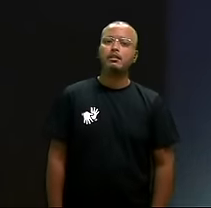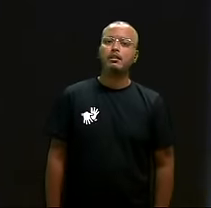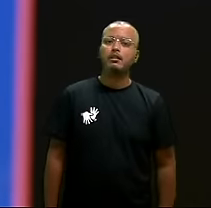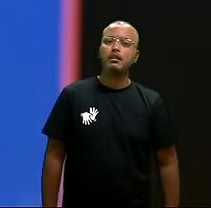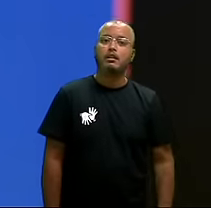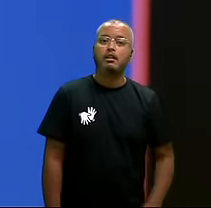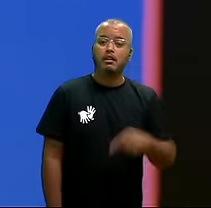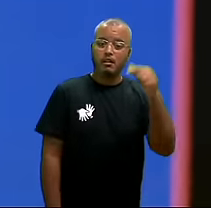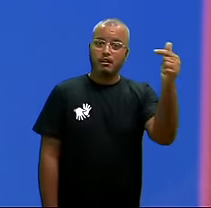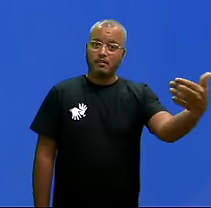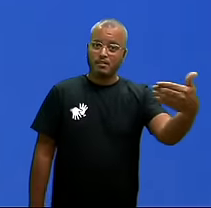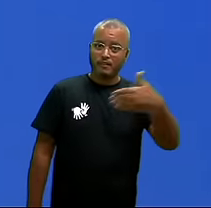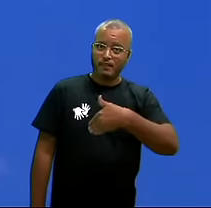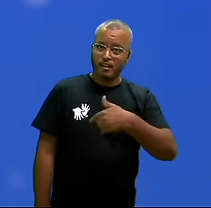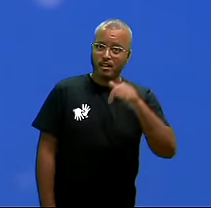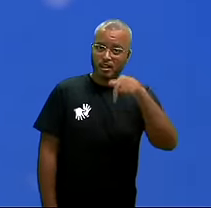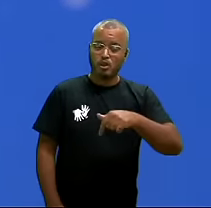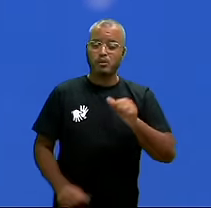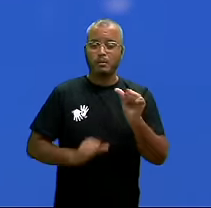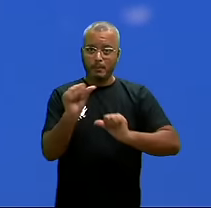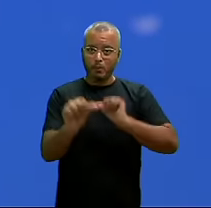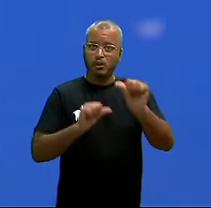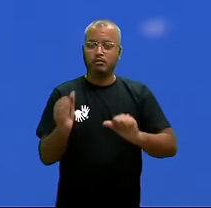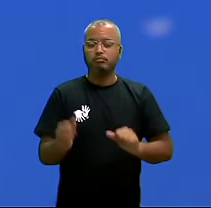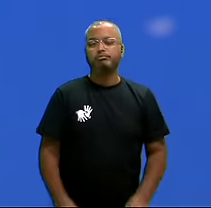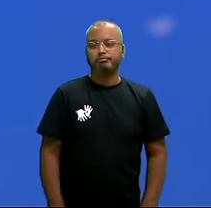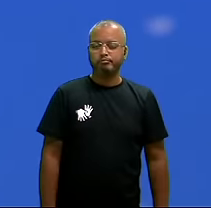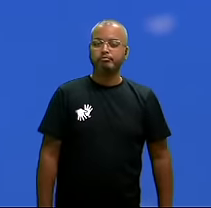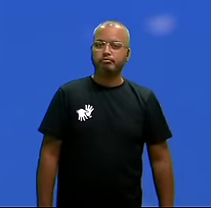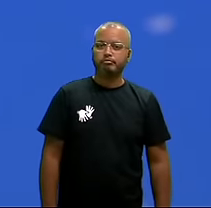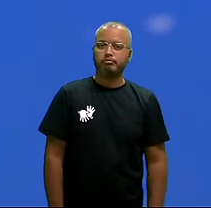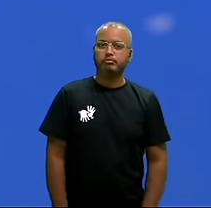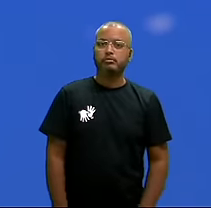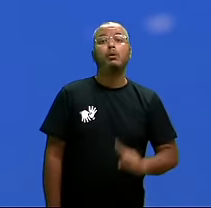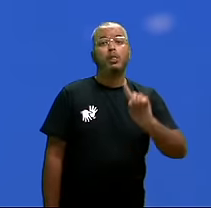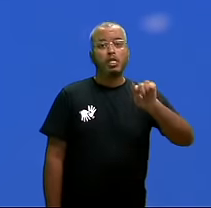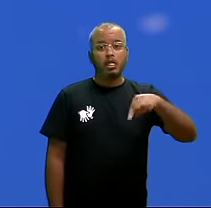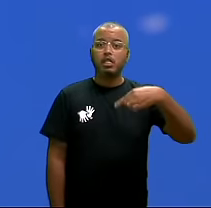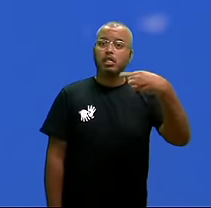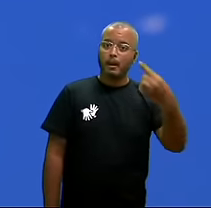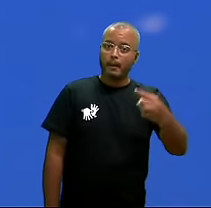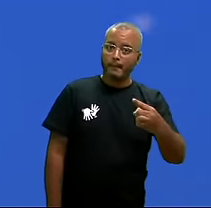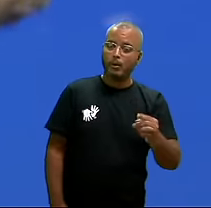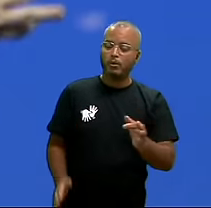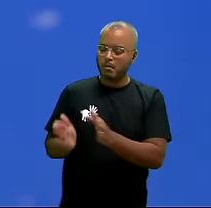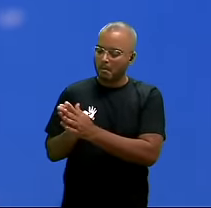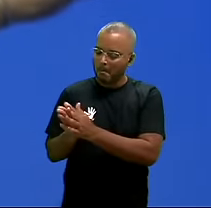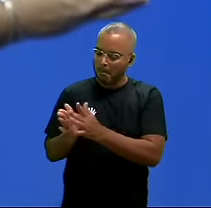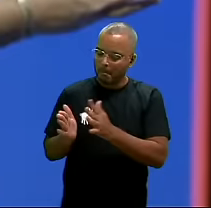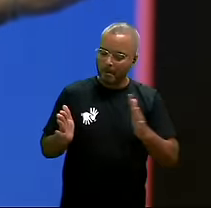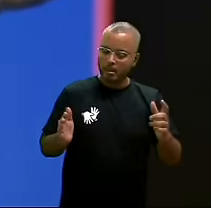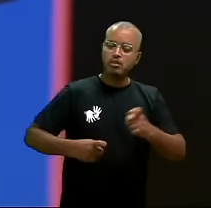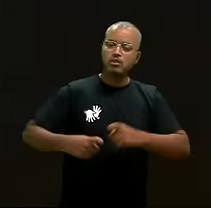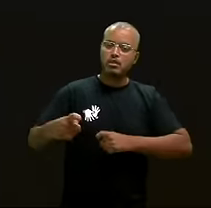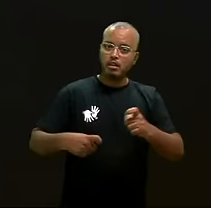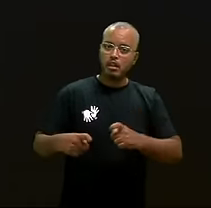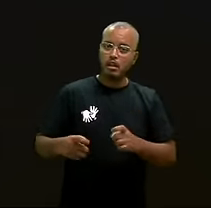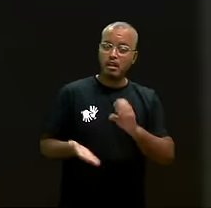aqui, vieram para ser transformados. Mas depois de uma guerra, depois de uma temporada de guerra, está Elias